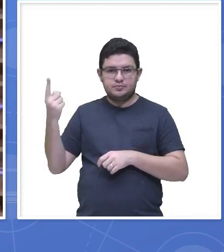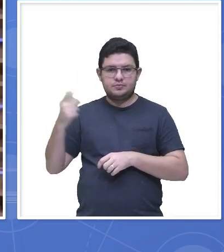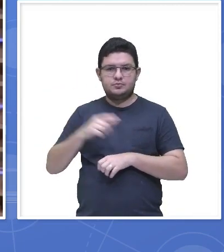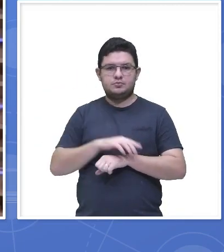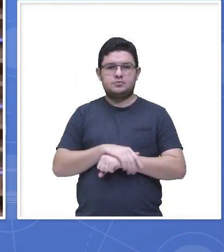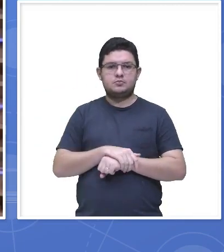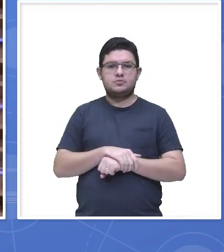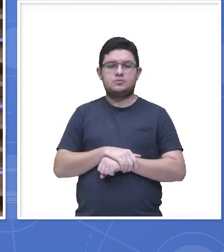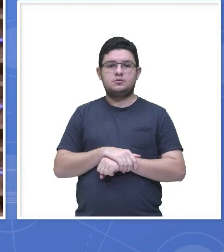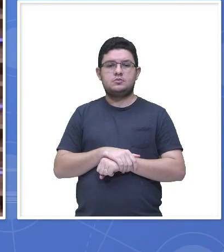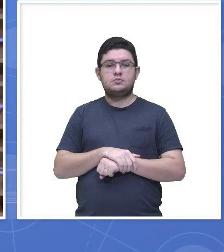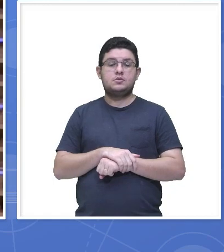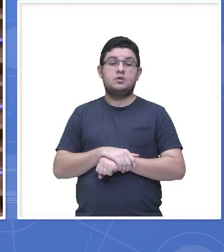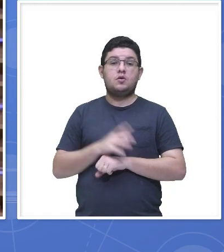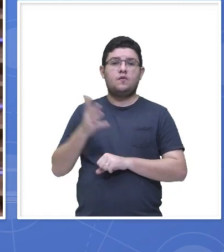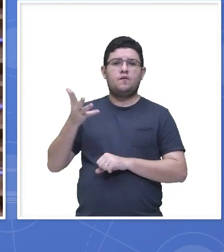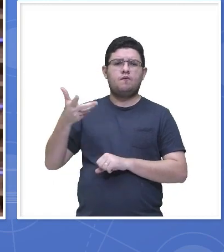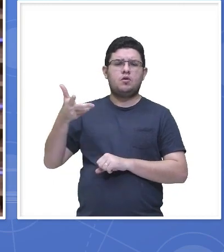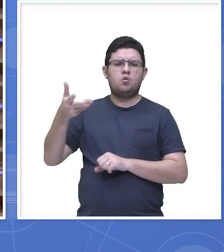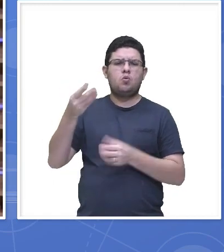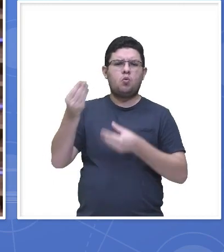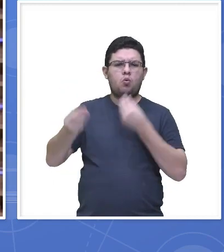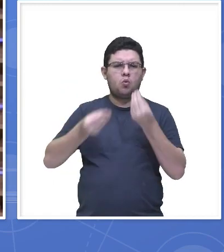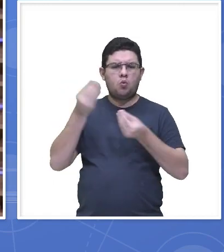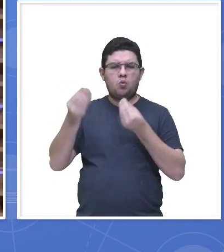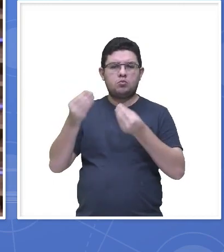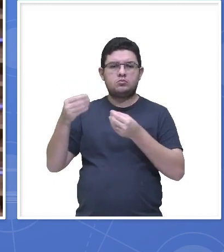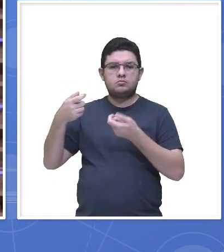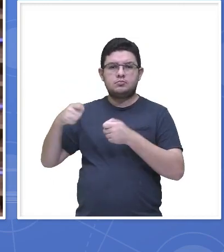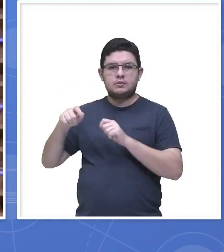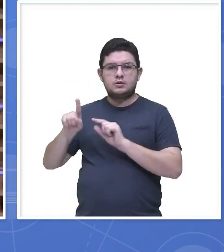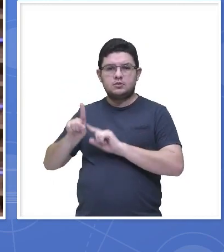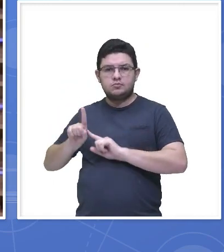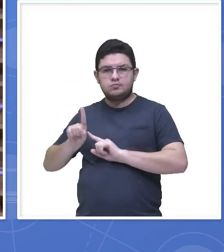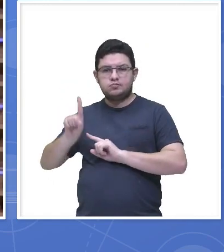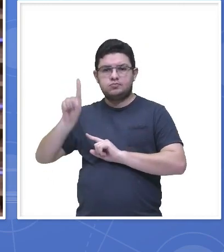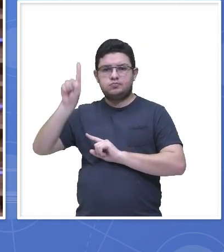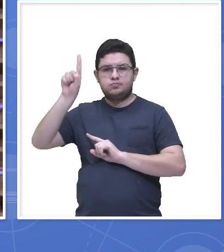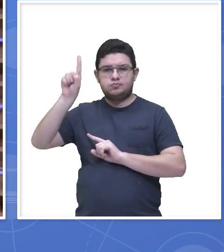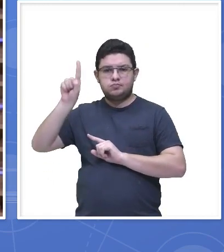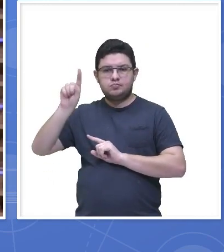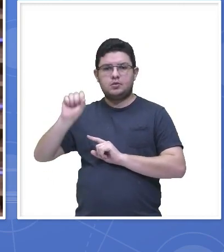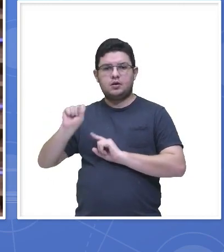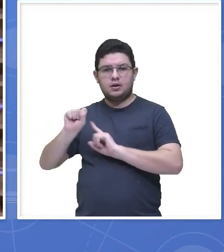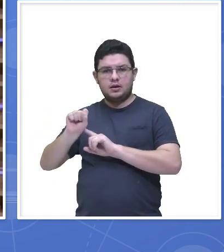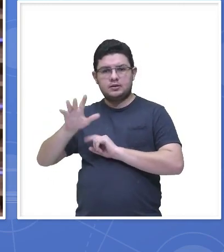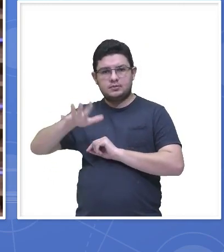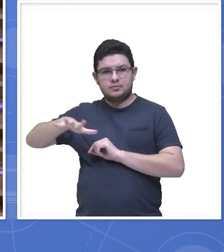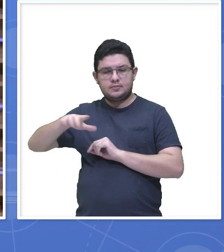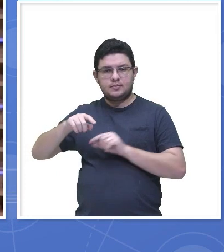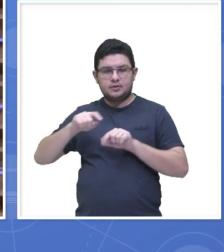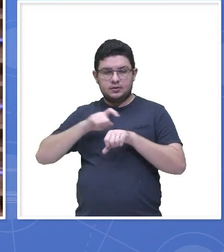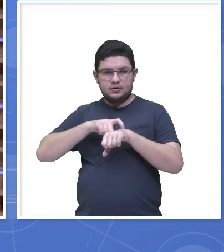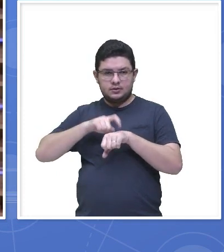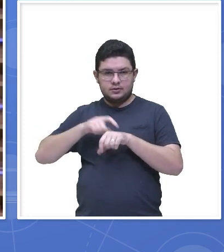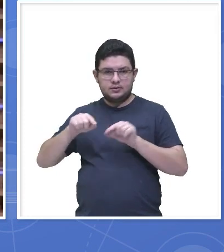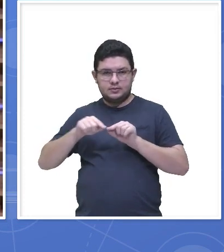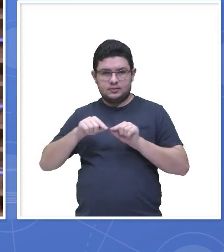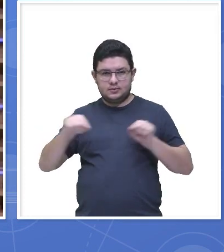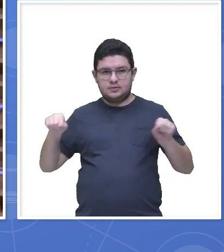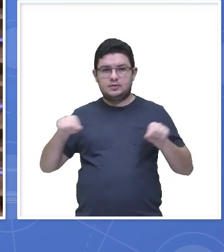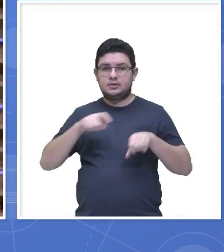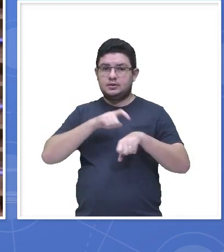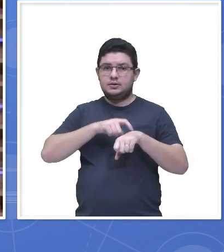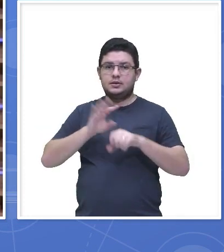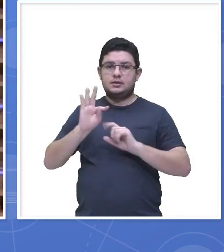velocidade escalar é obtida a partir do gráfico S de espaço versus T de tempo,